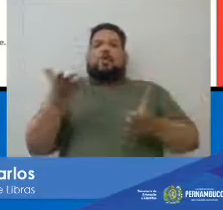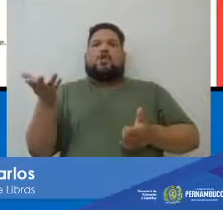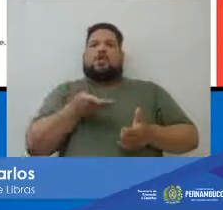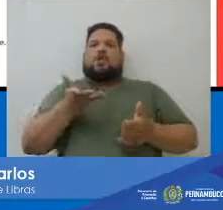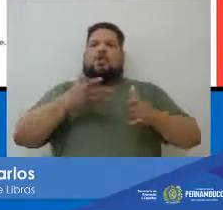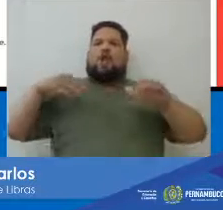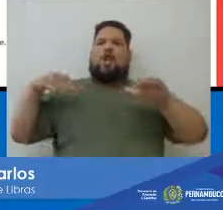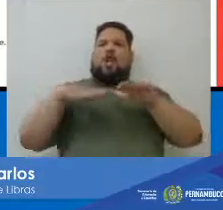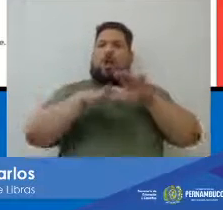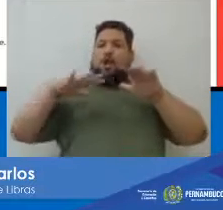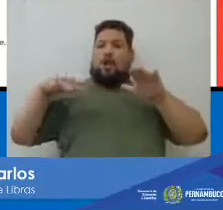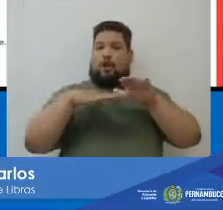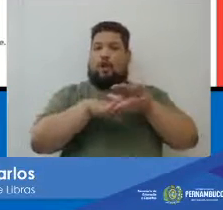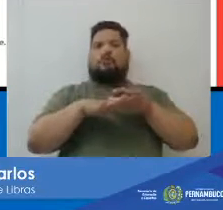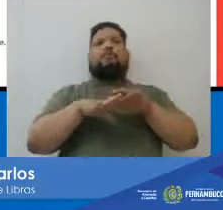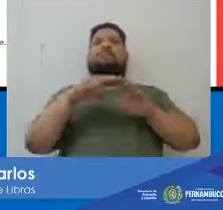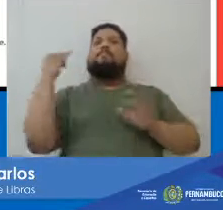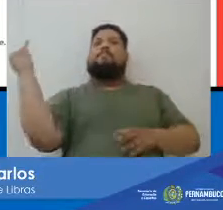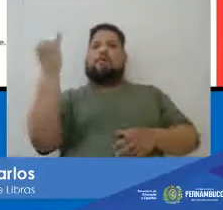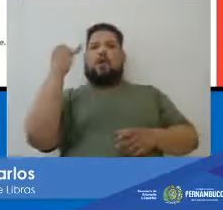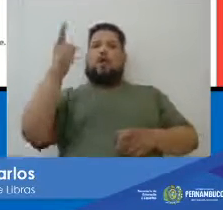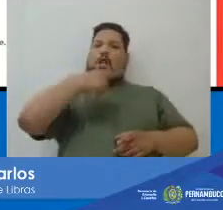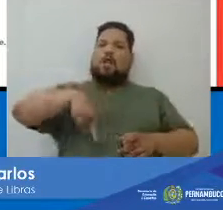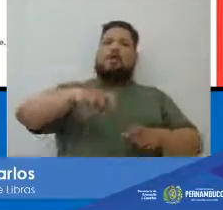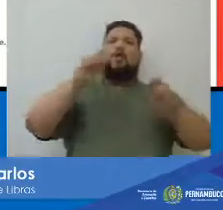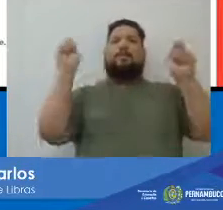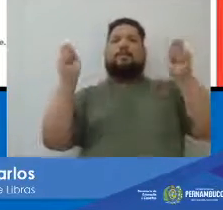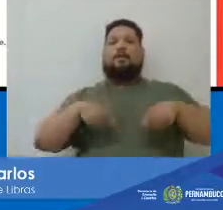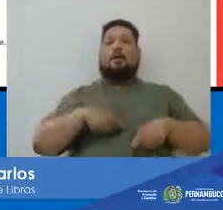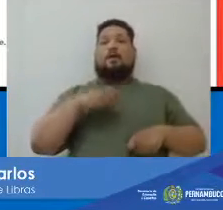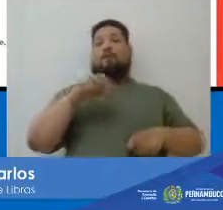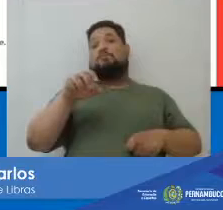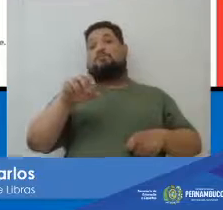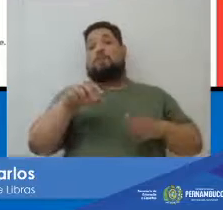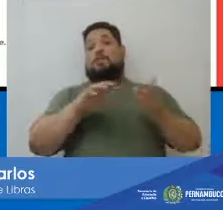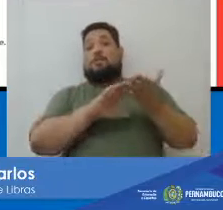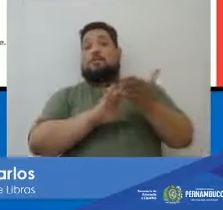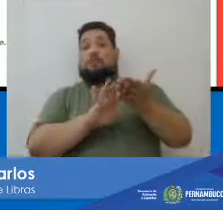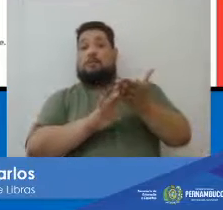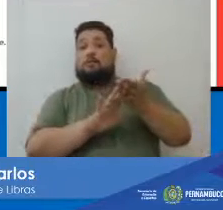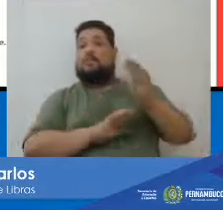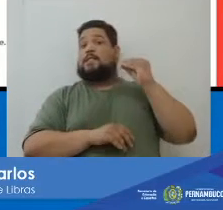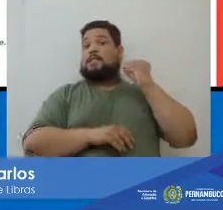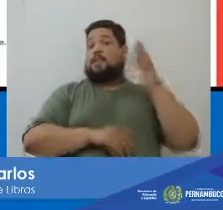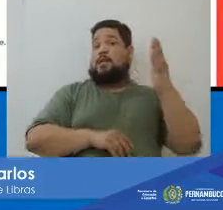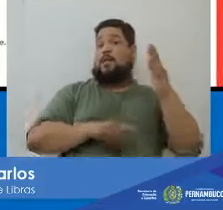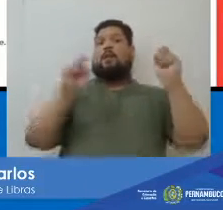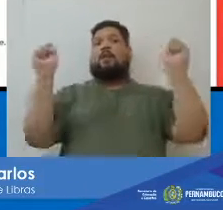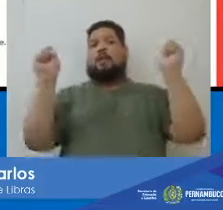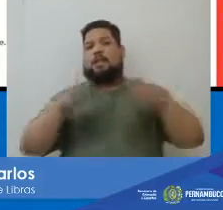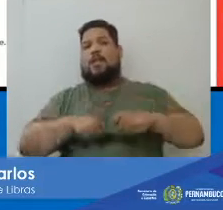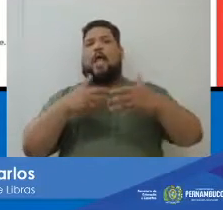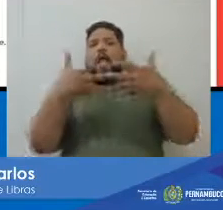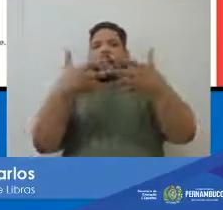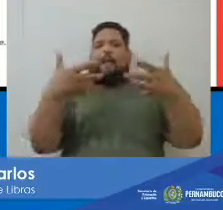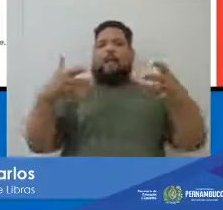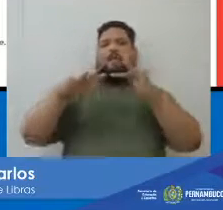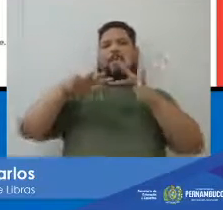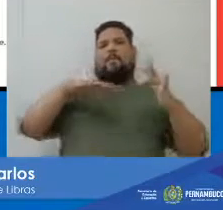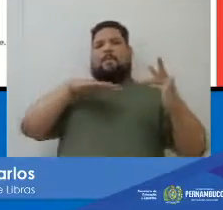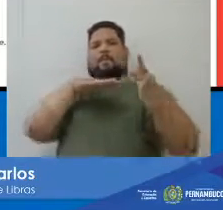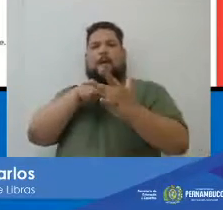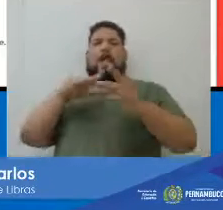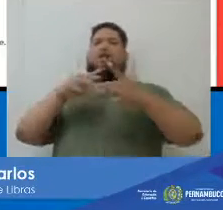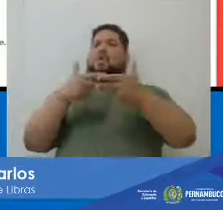muito importante para que a gente comece a utilizar aí nossos celulares, para que a gente comece a utilizar nossas redes